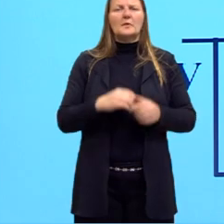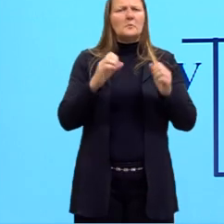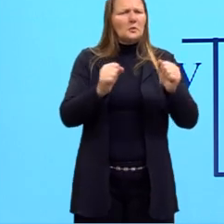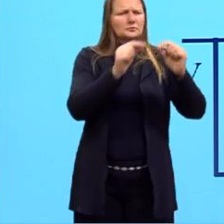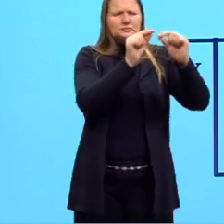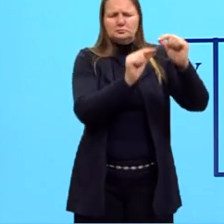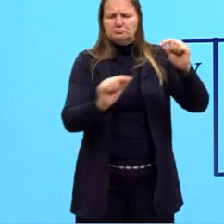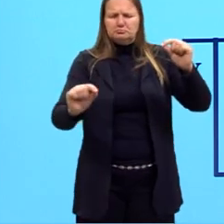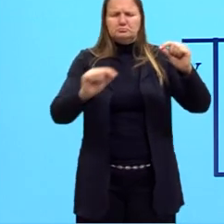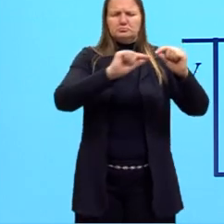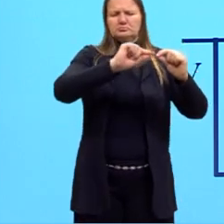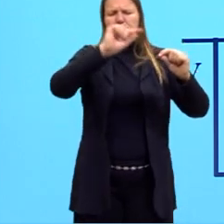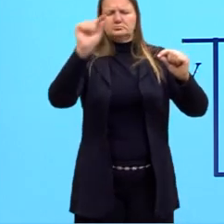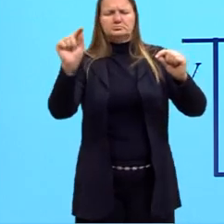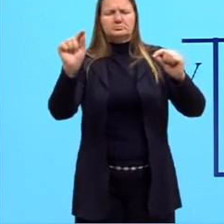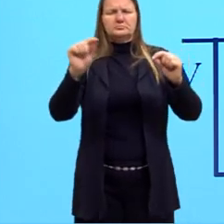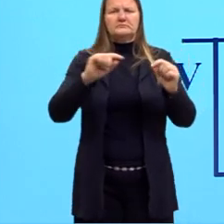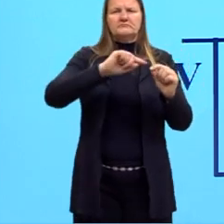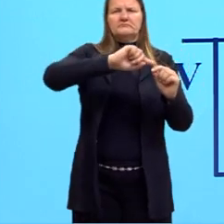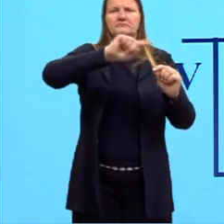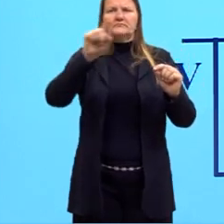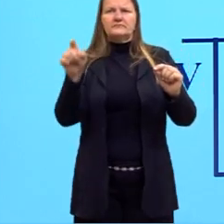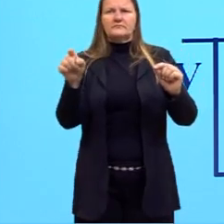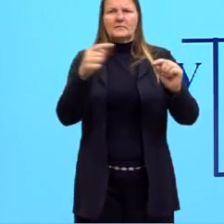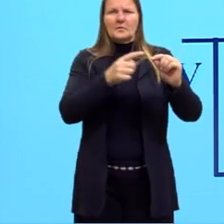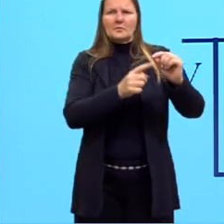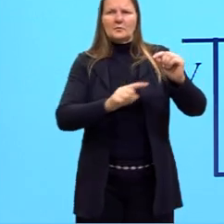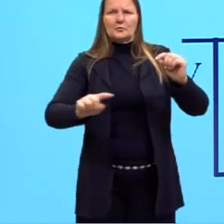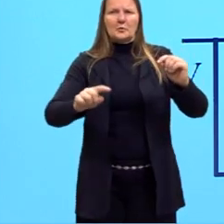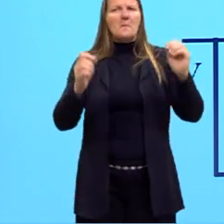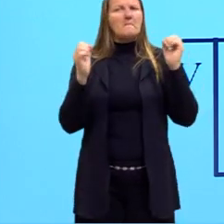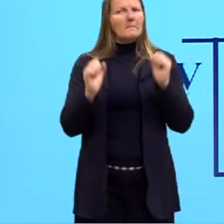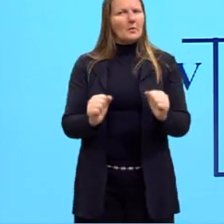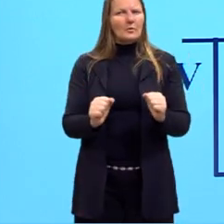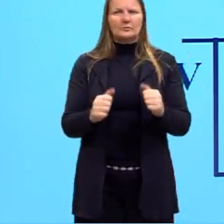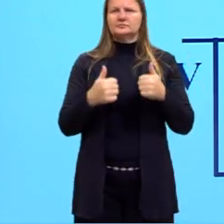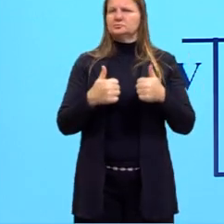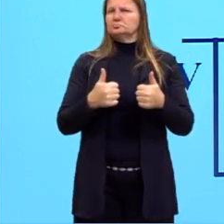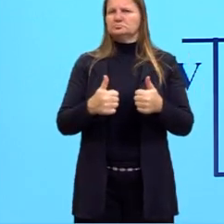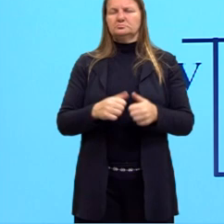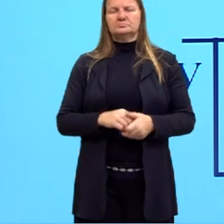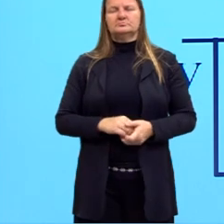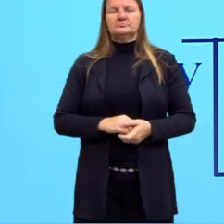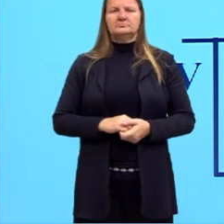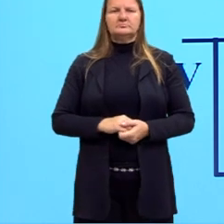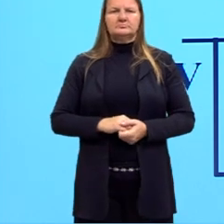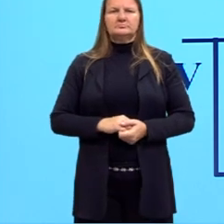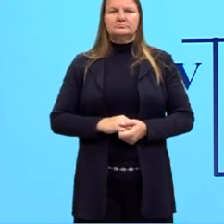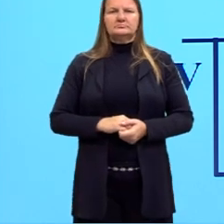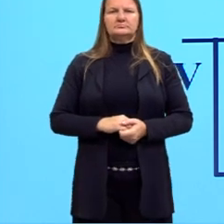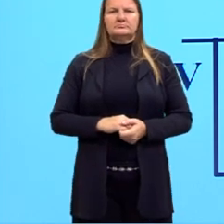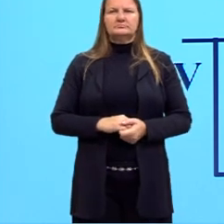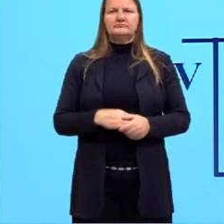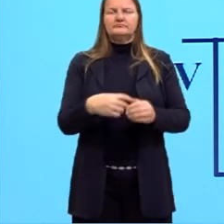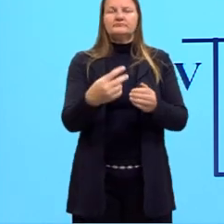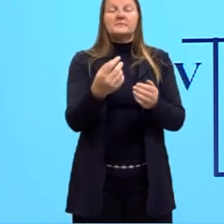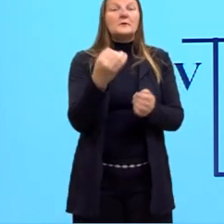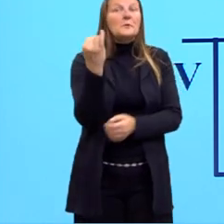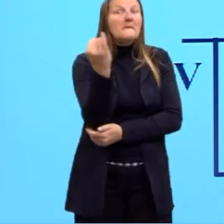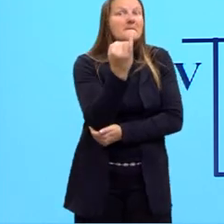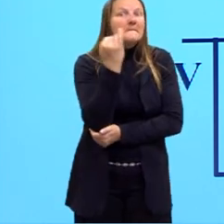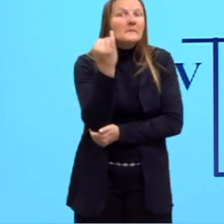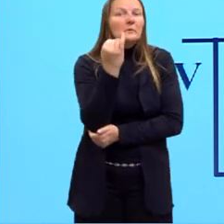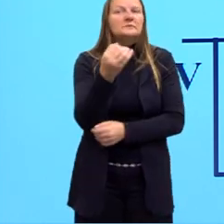arredondado né fazer uma espécie de um meio circulo aqui mas ser que em cima tá então o que importa